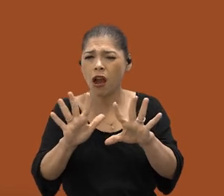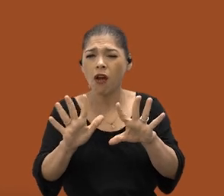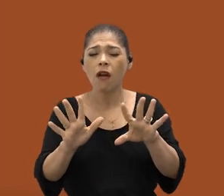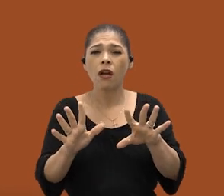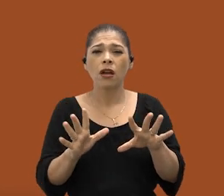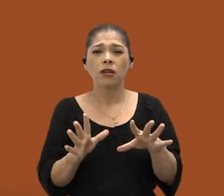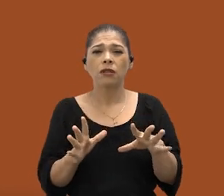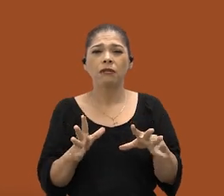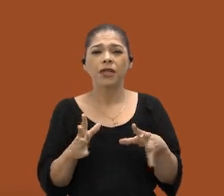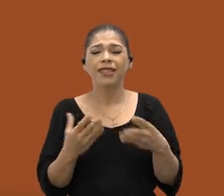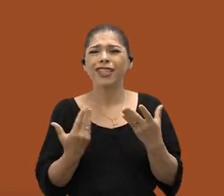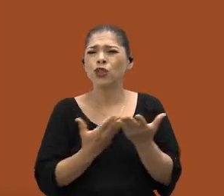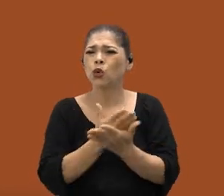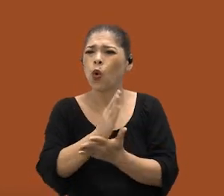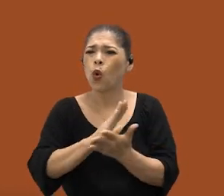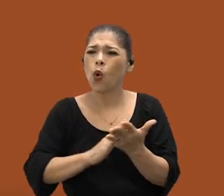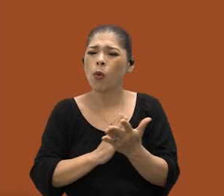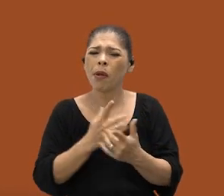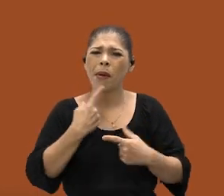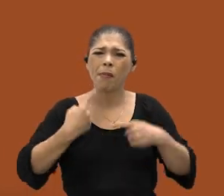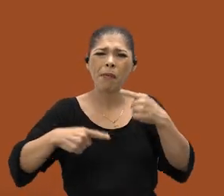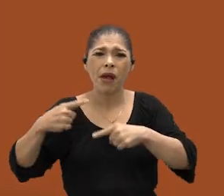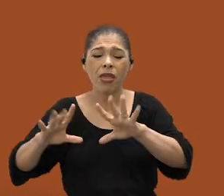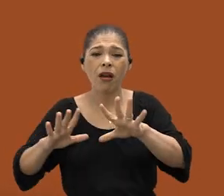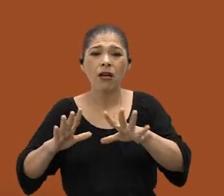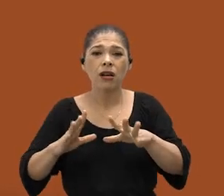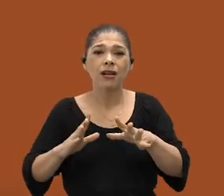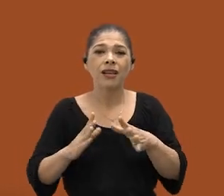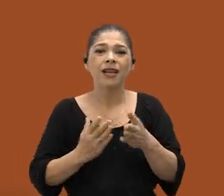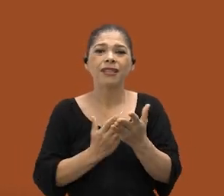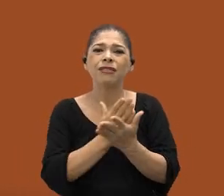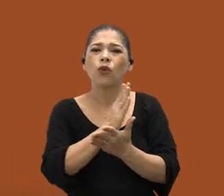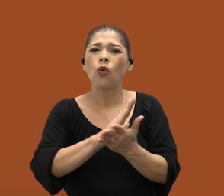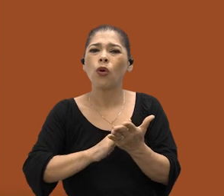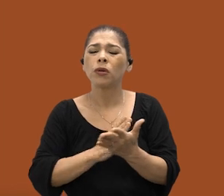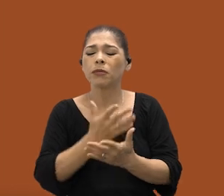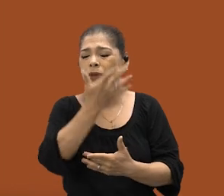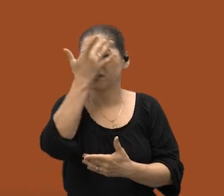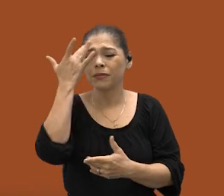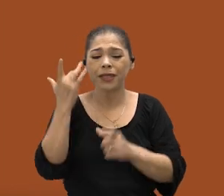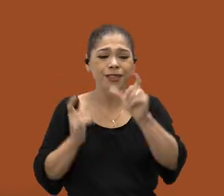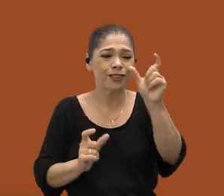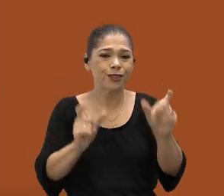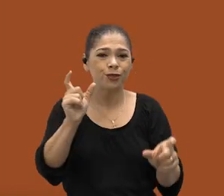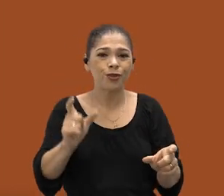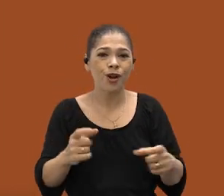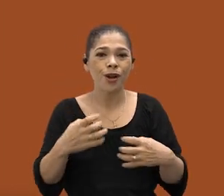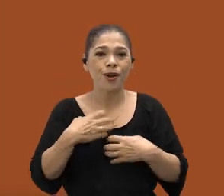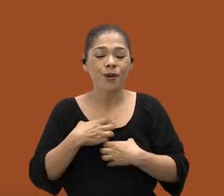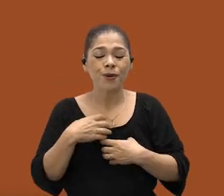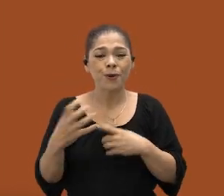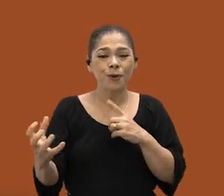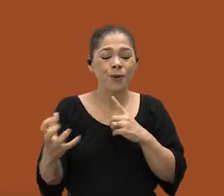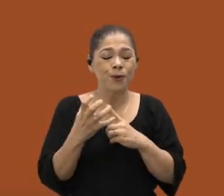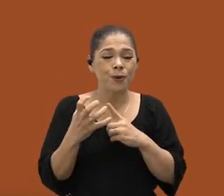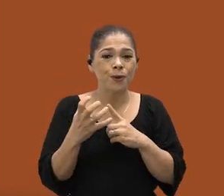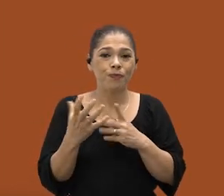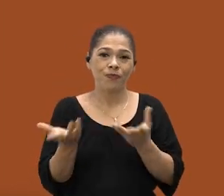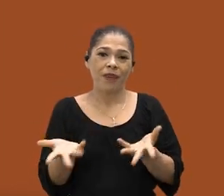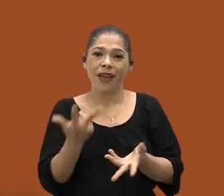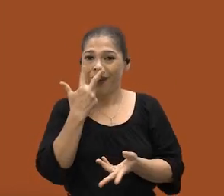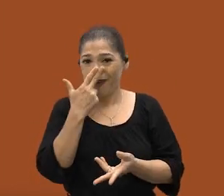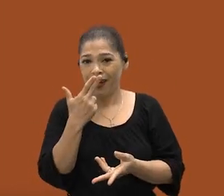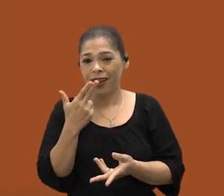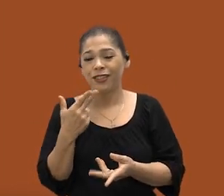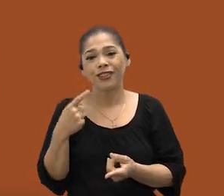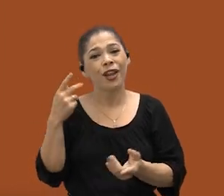violência física de uma alternação mas às vezes é tenso por um indivíduo mexe com muito com eles e bem eu